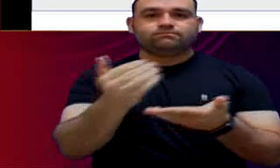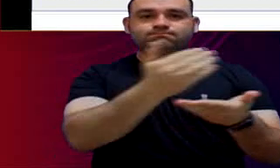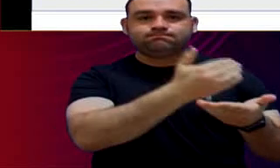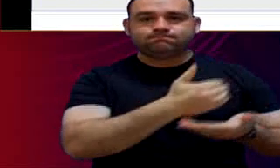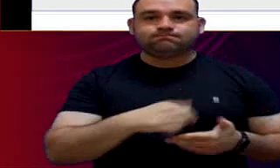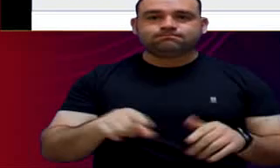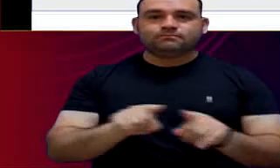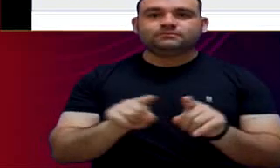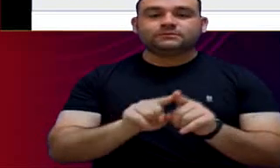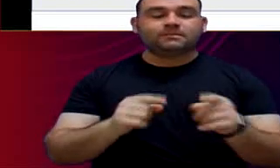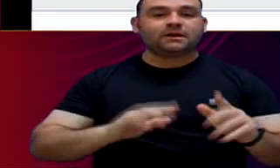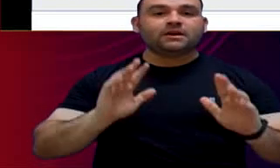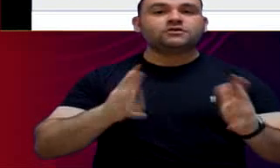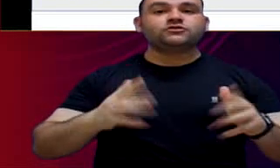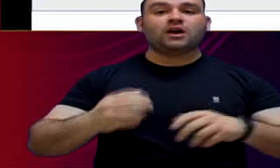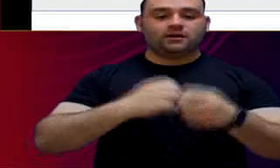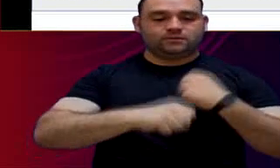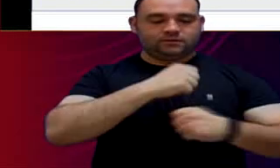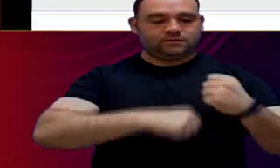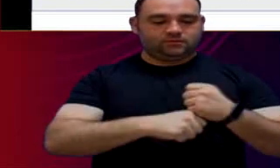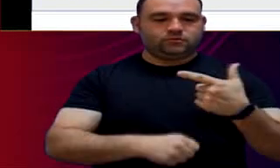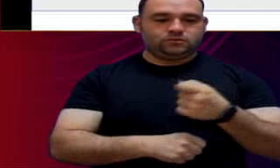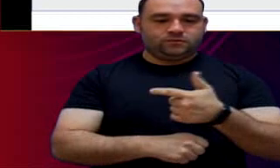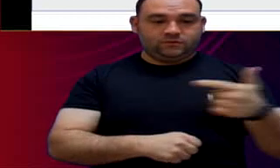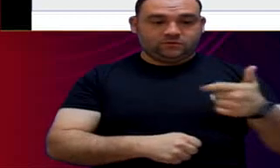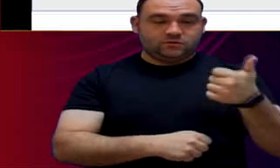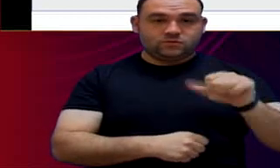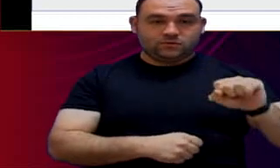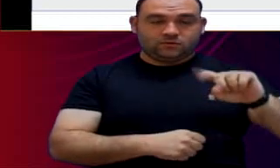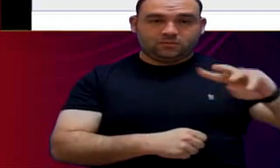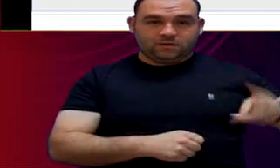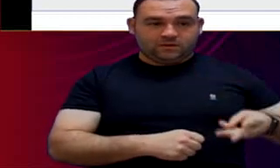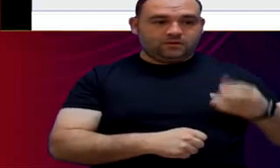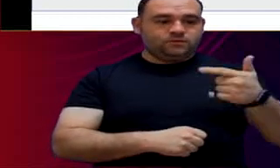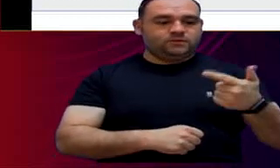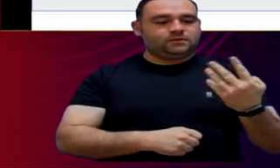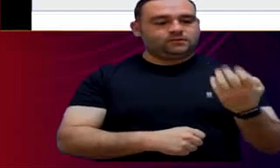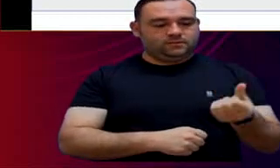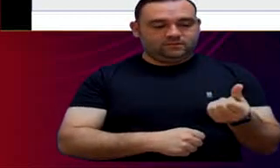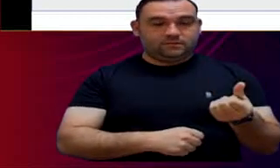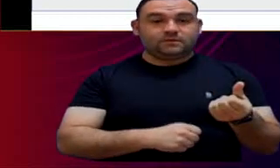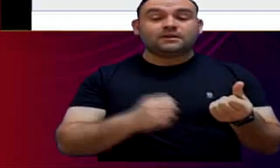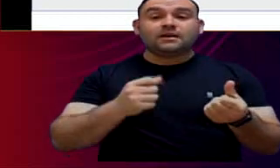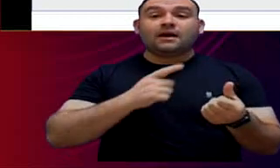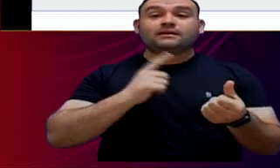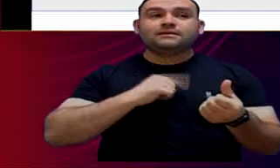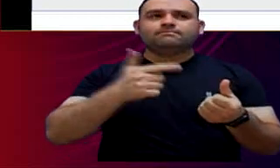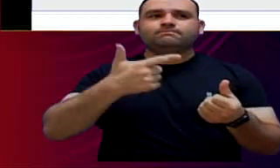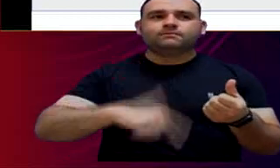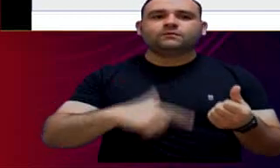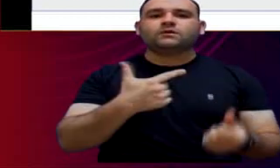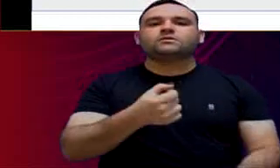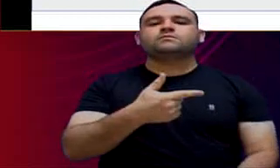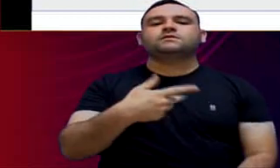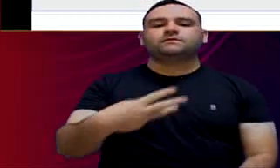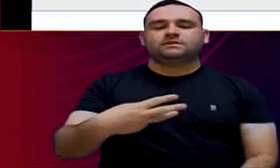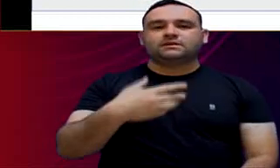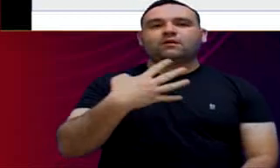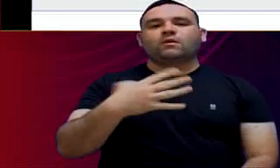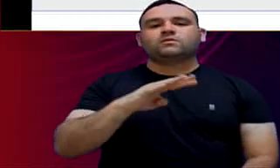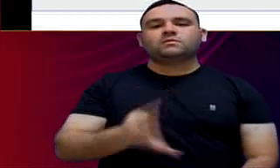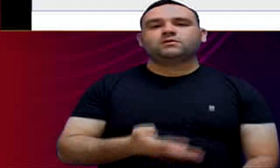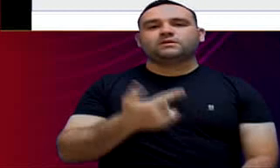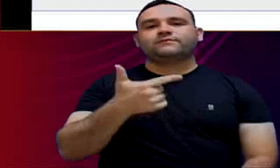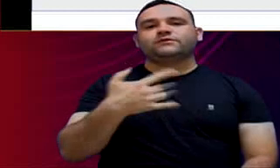capital arrecadado em 2022 18 milhões 246 a estimativa em 2023 4